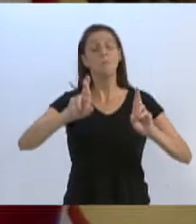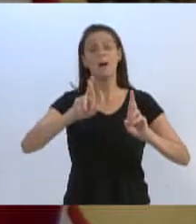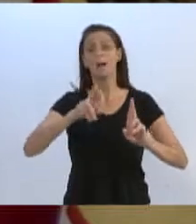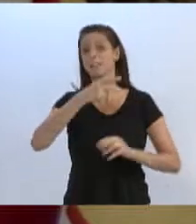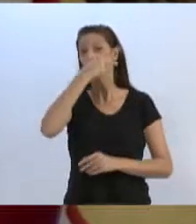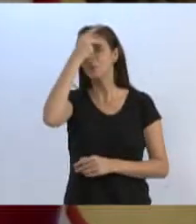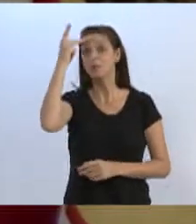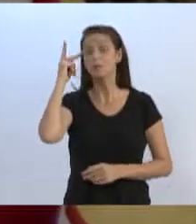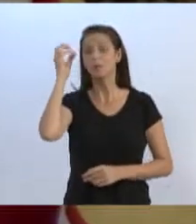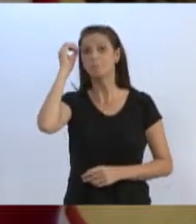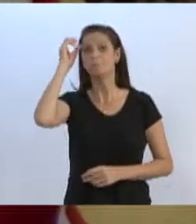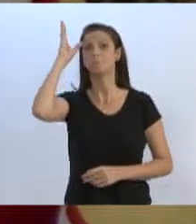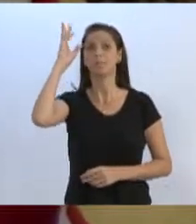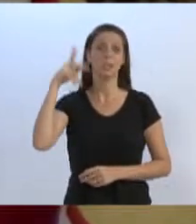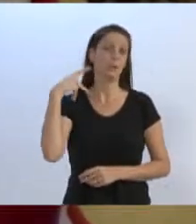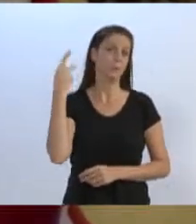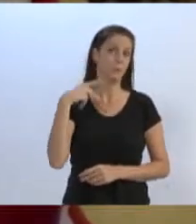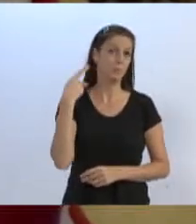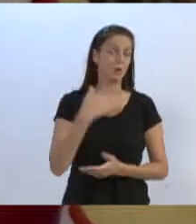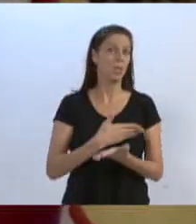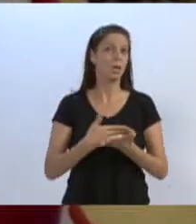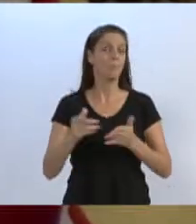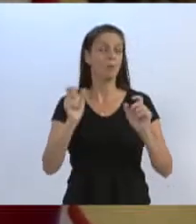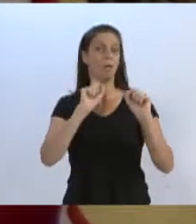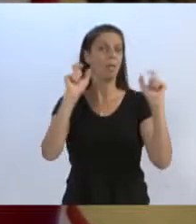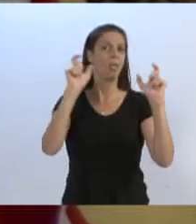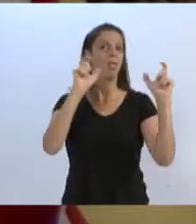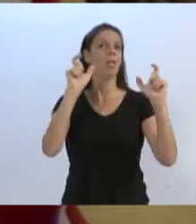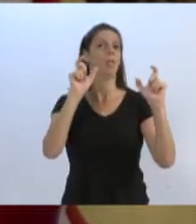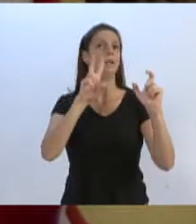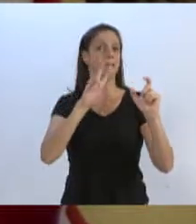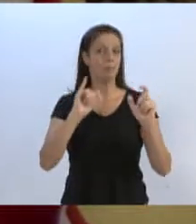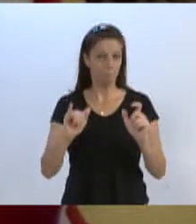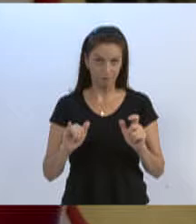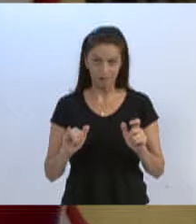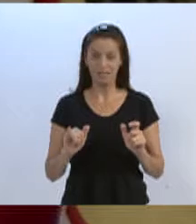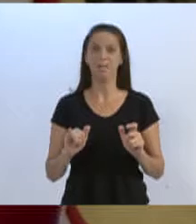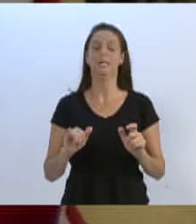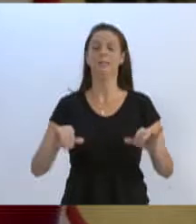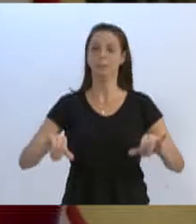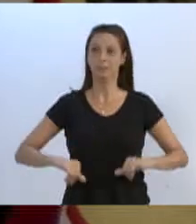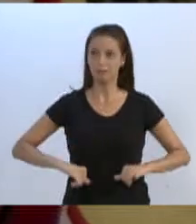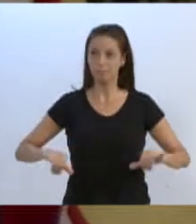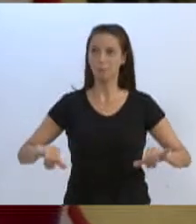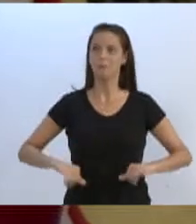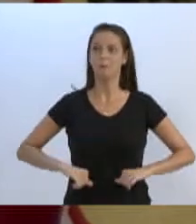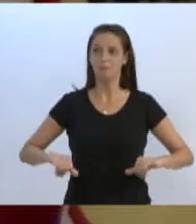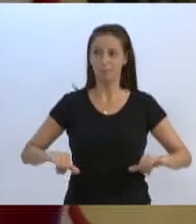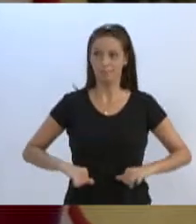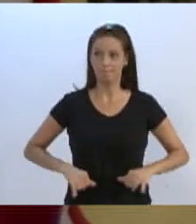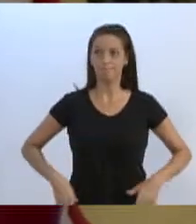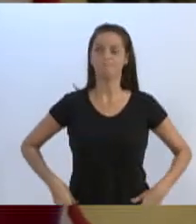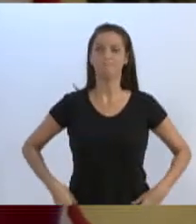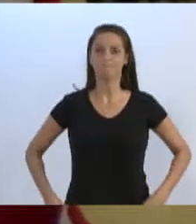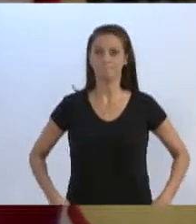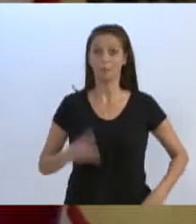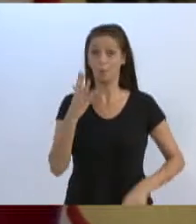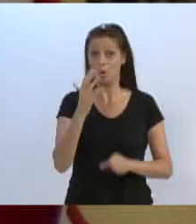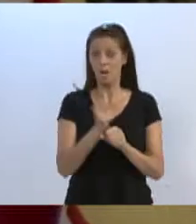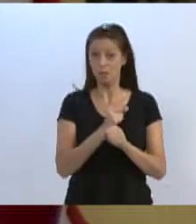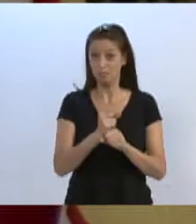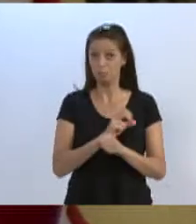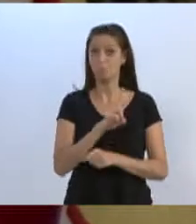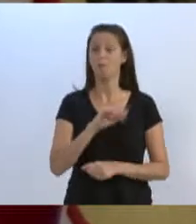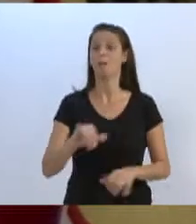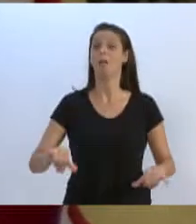têm conhecimento político comecem a se atenar, porque nós vamos passar a míngua, vereador César Sim, nós vamos passar a míngua esses 4 anos